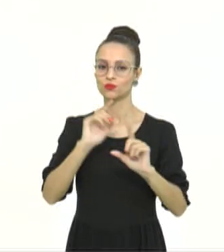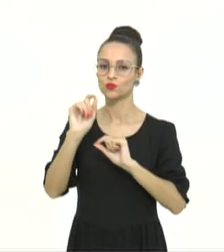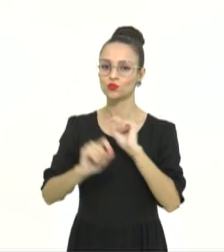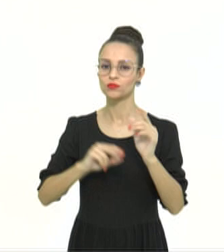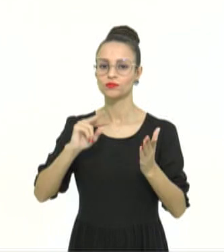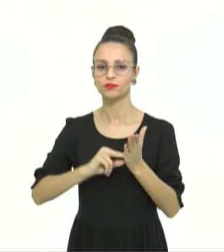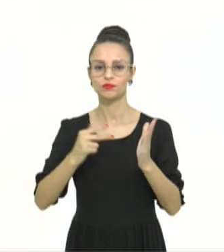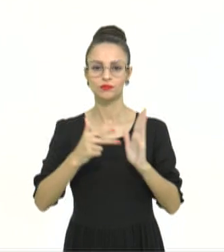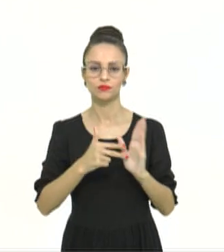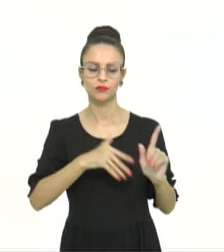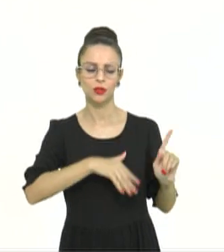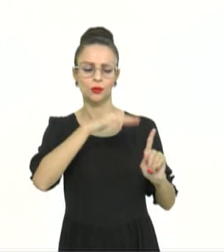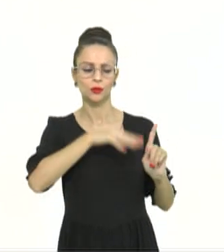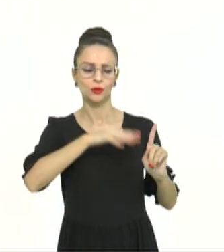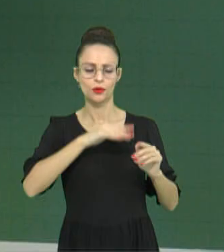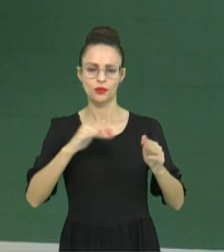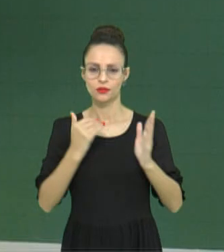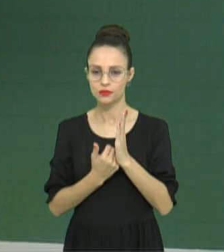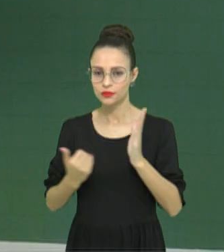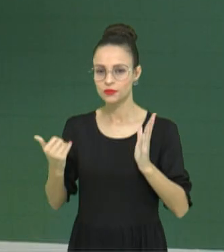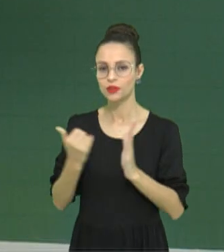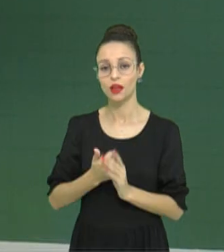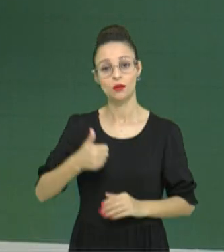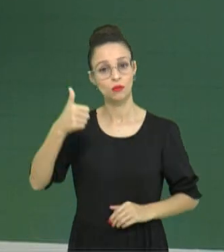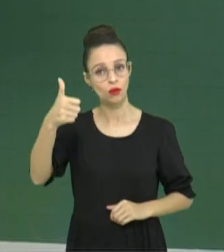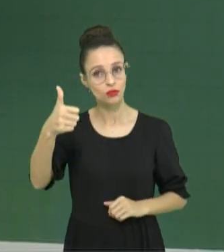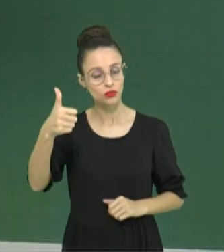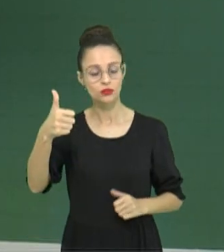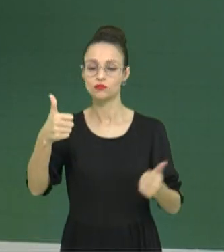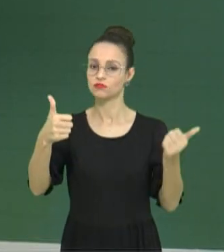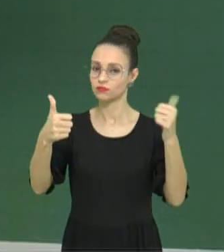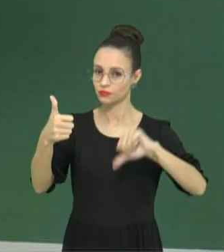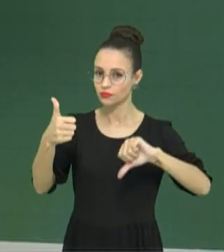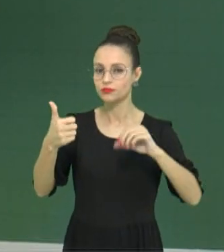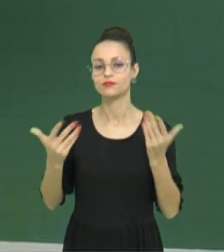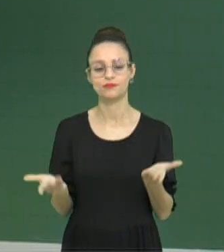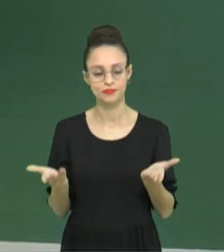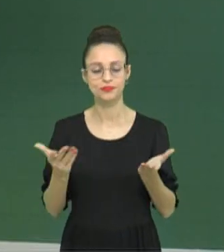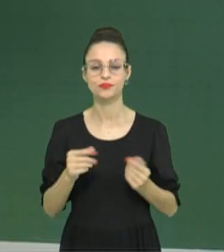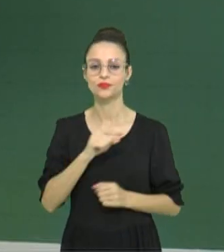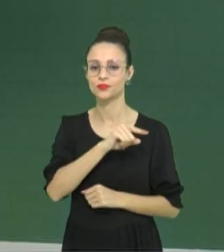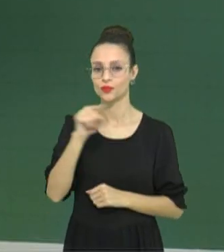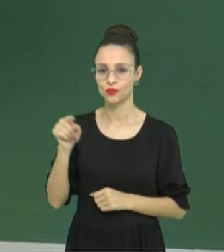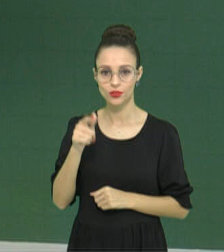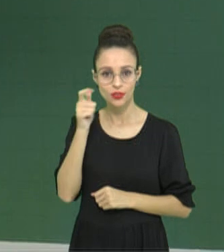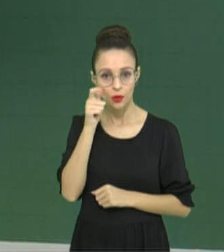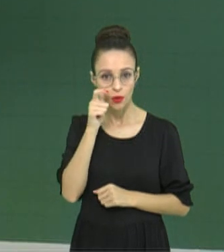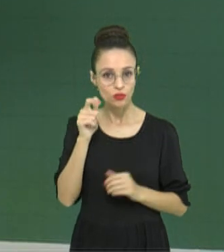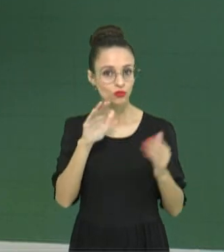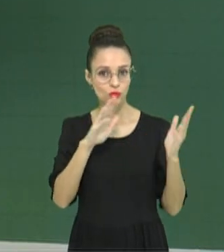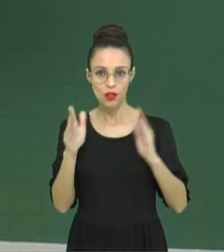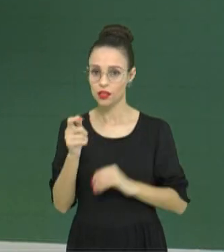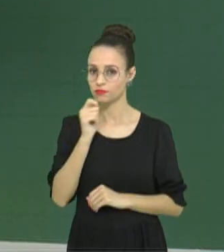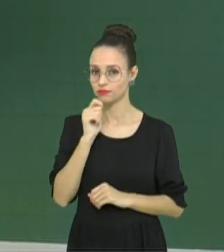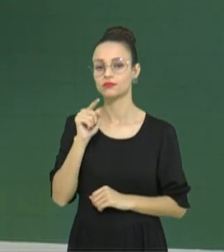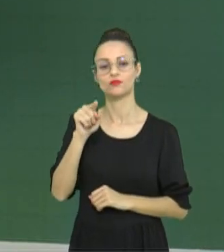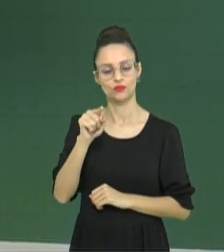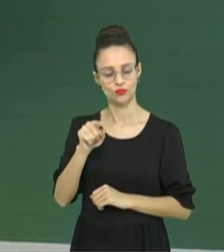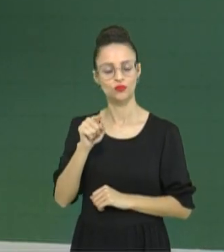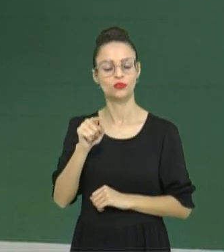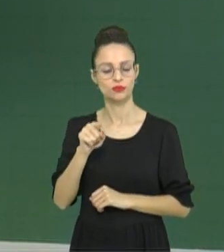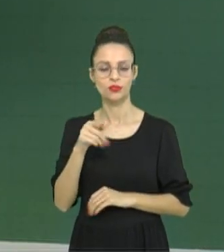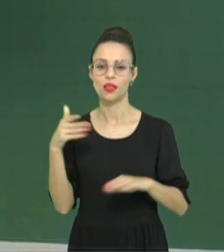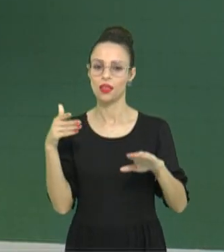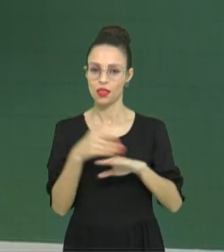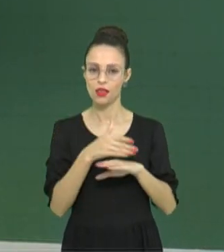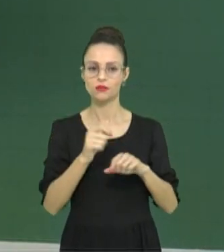maneira exagerada do corpo, se é positivo ou se não é positivo. Se você não assistiu essa aula, não esquece, vá lá, assista, acompanha